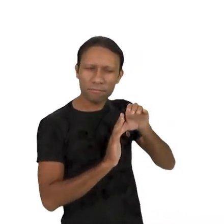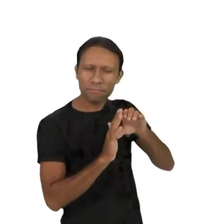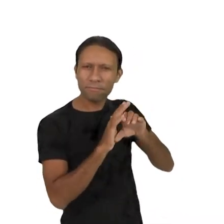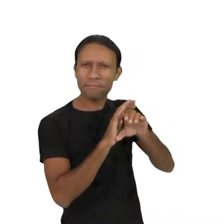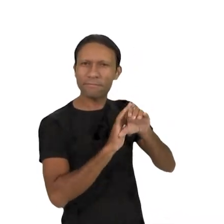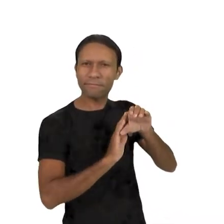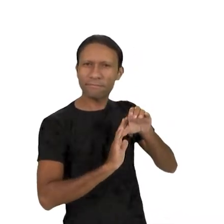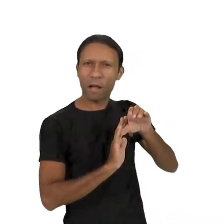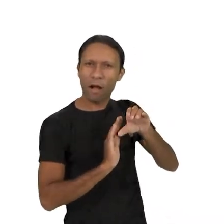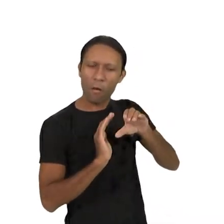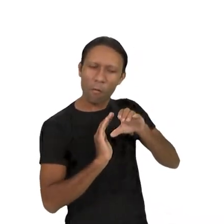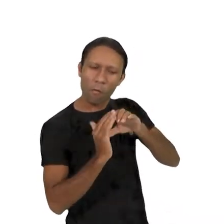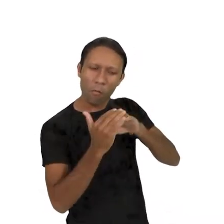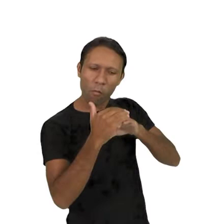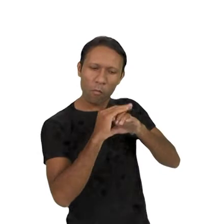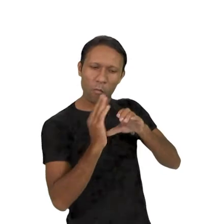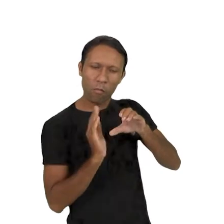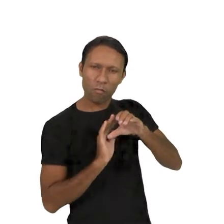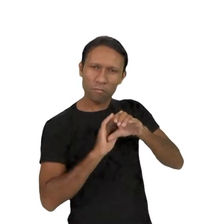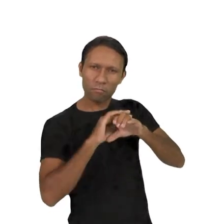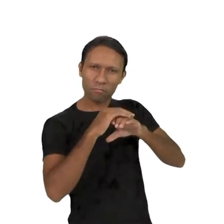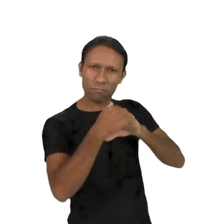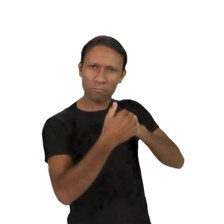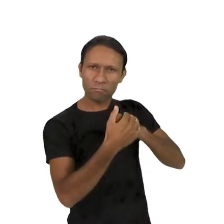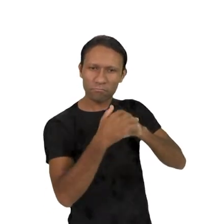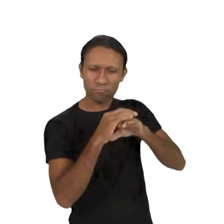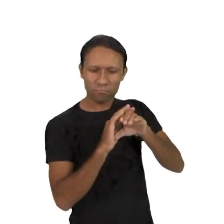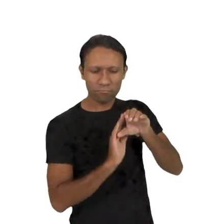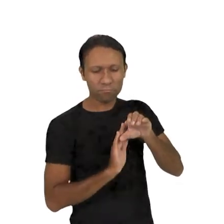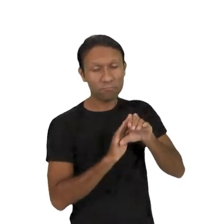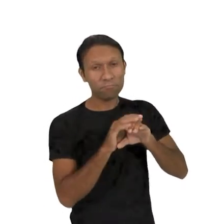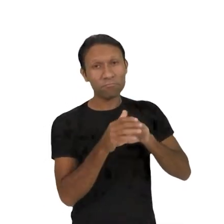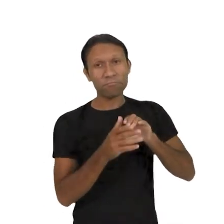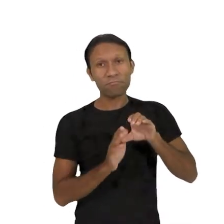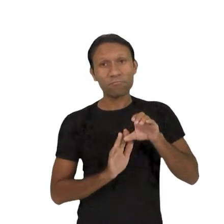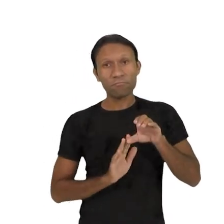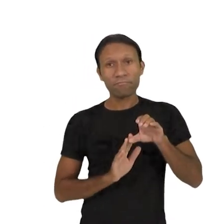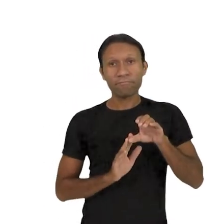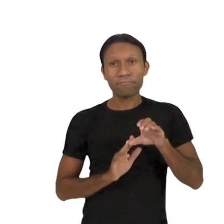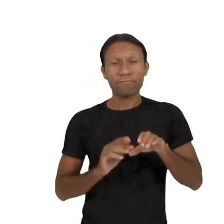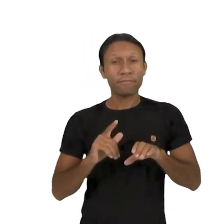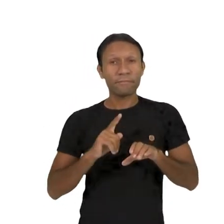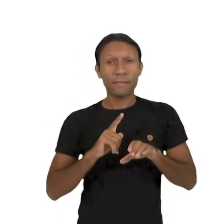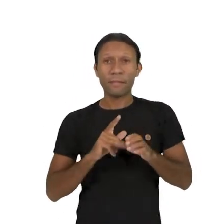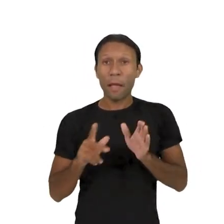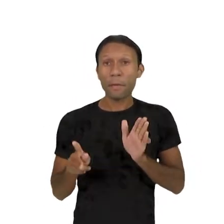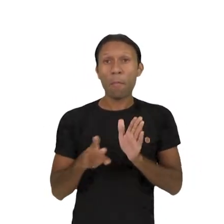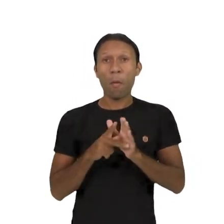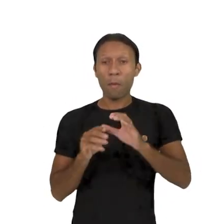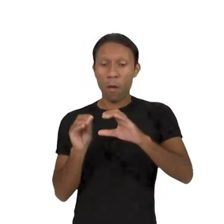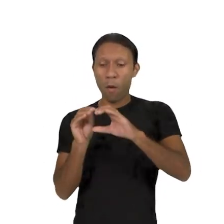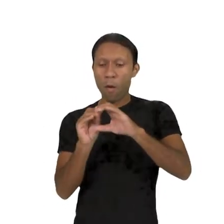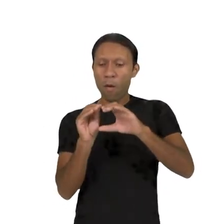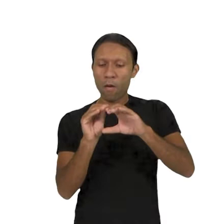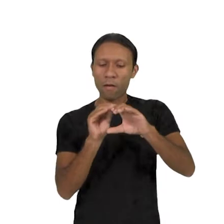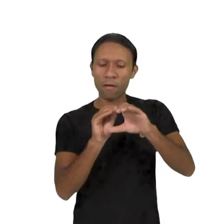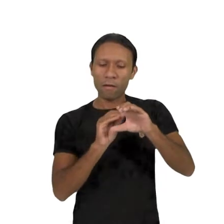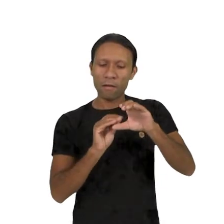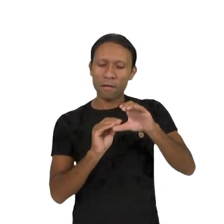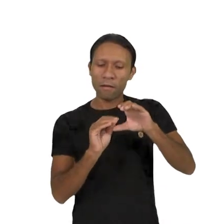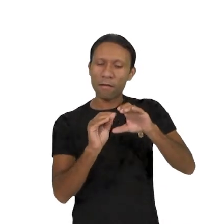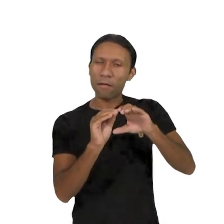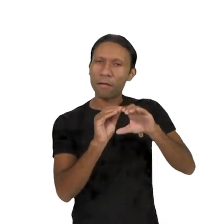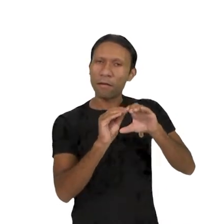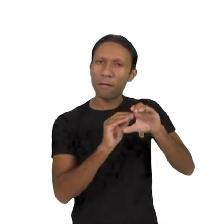as organelas ficam dentro, né? E você tem as próprias organelas. Como o nome já